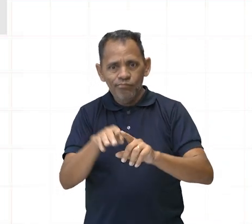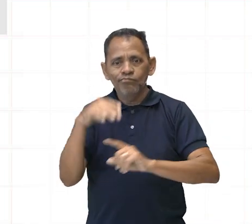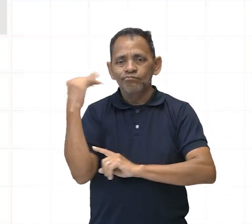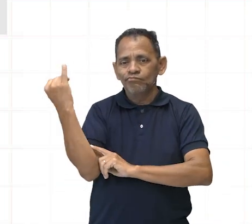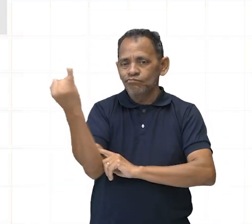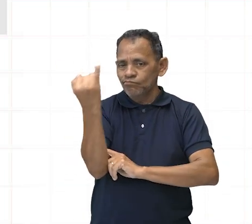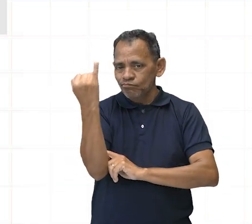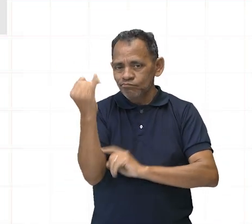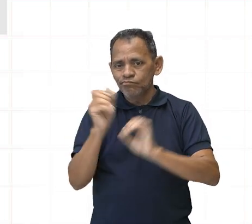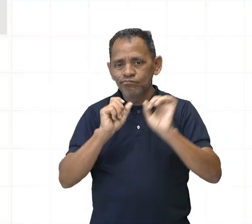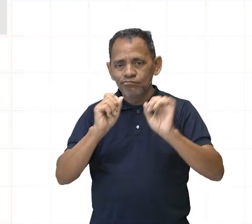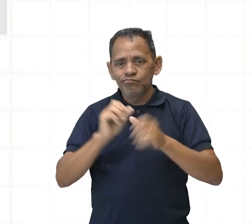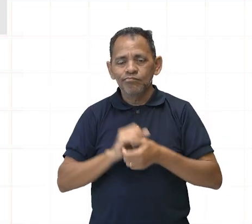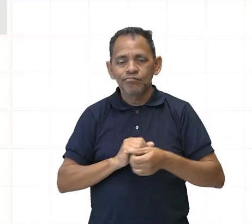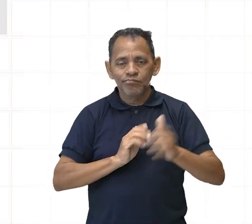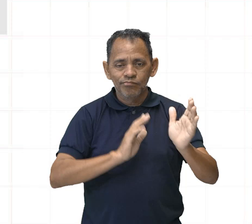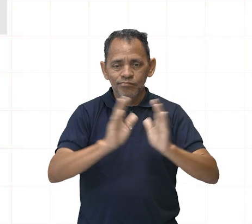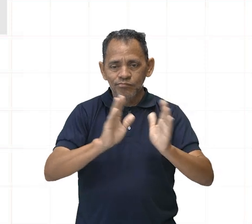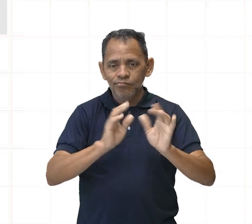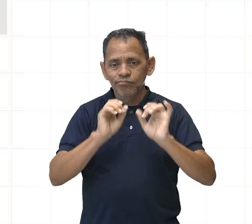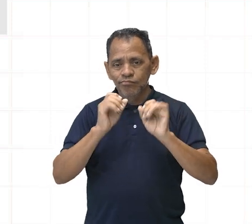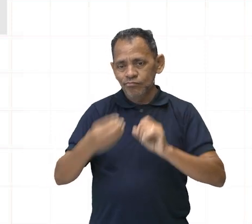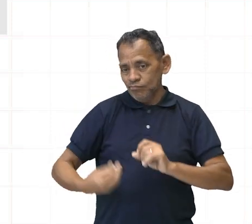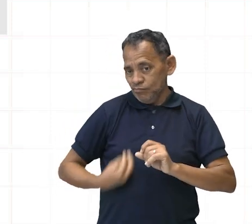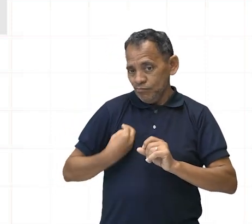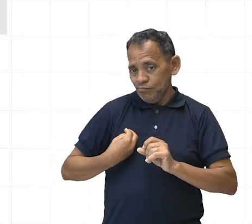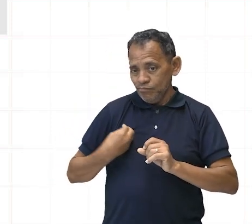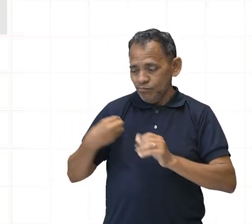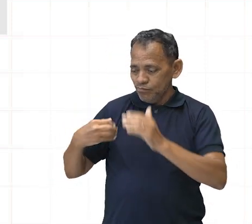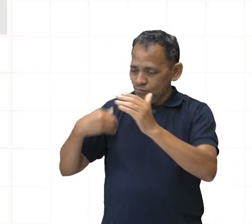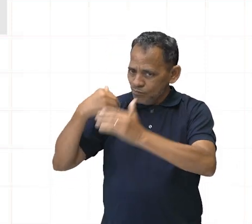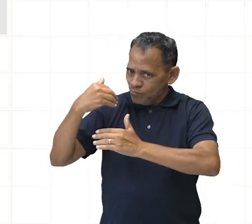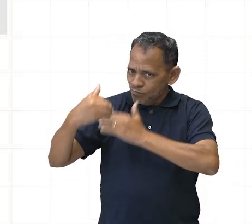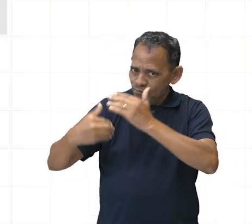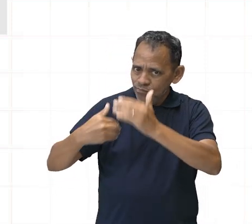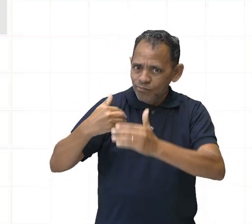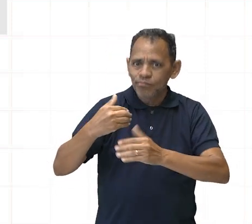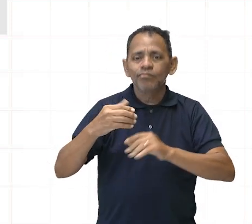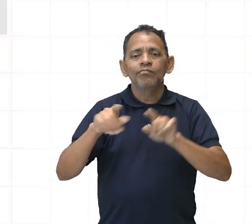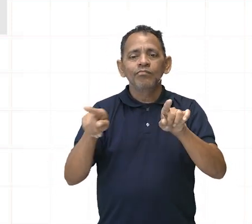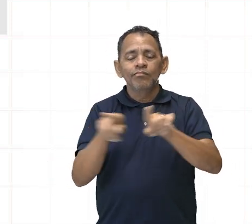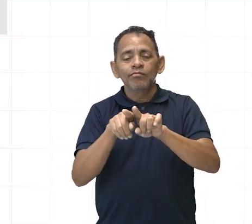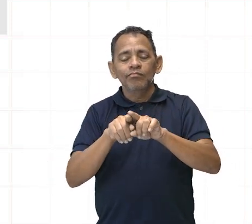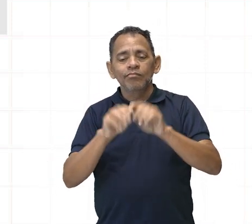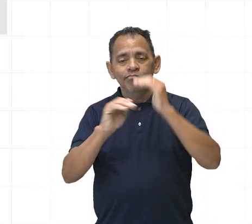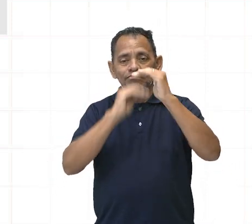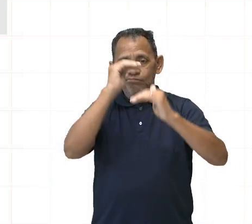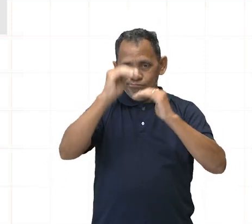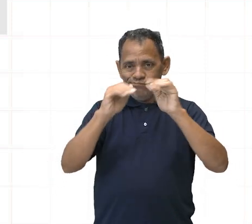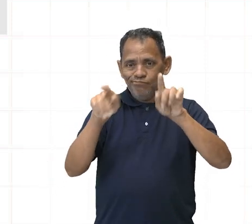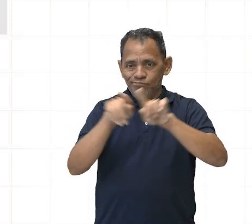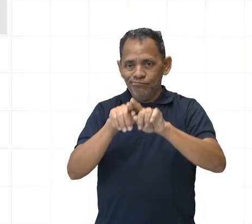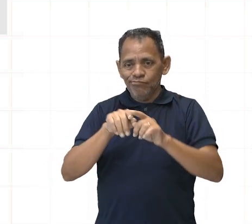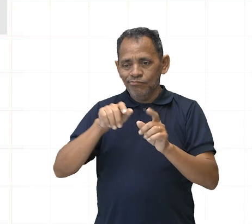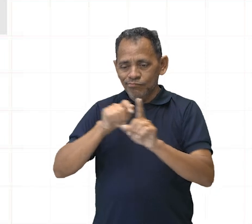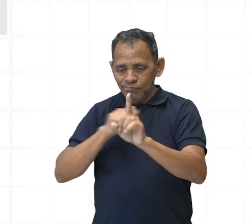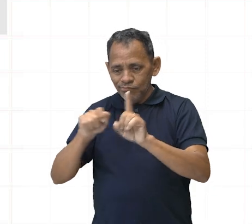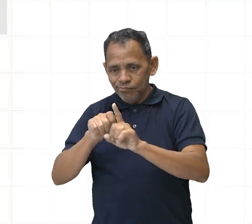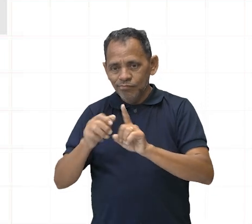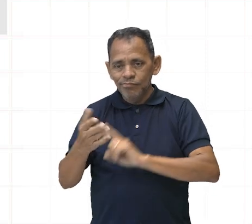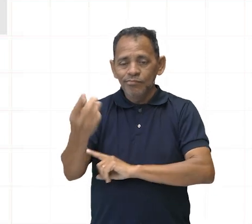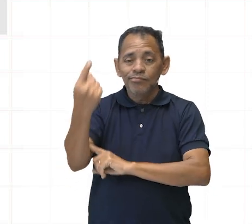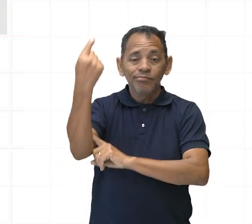fundamentais para o quê? Para a sobrevivência e para o crescimento das sociedades nesse período. Já na Grécia Antiga e